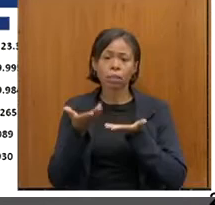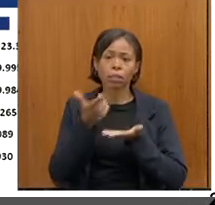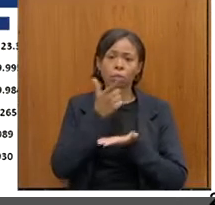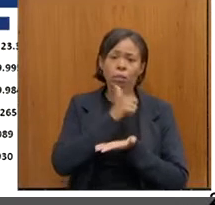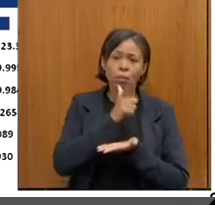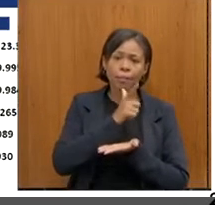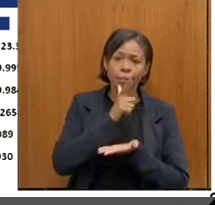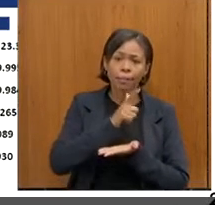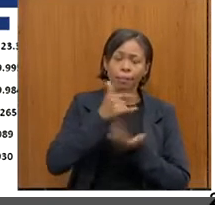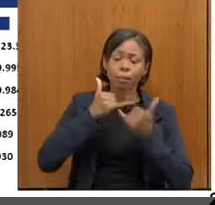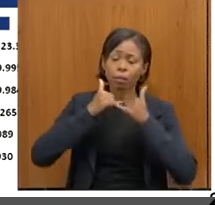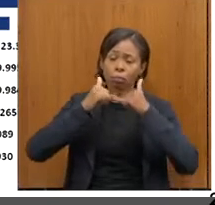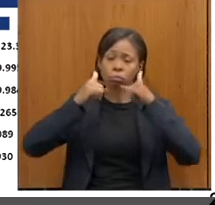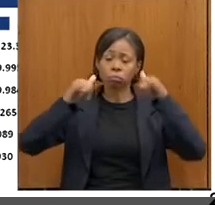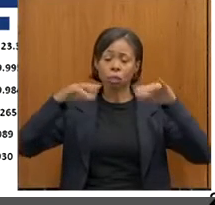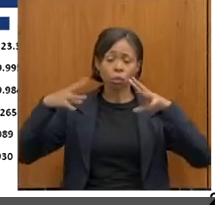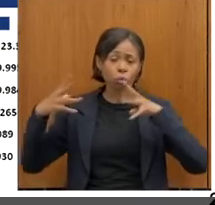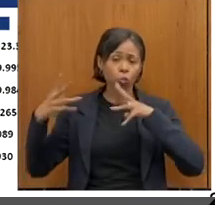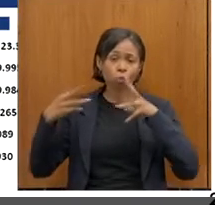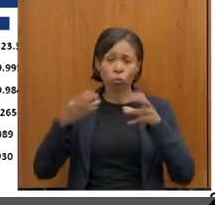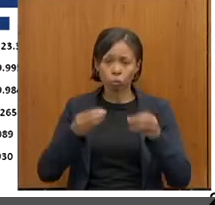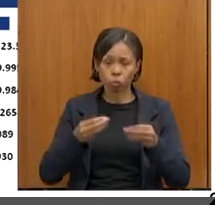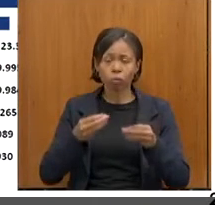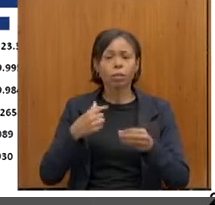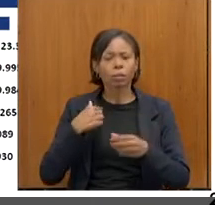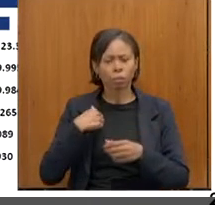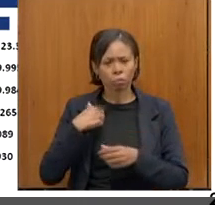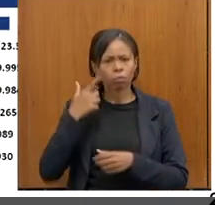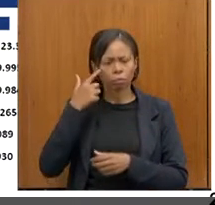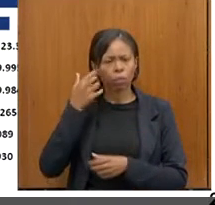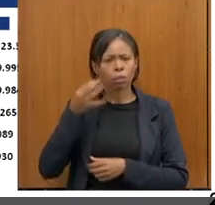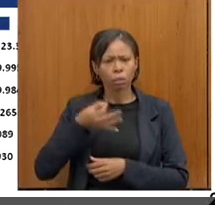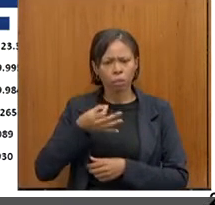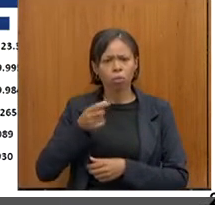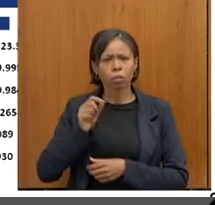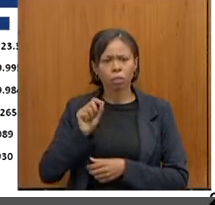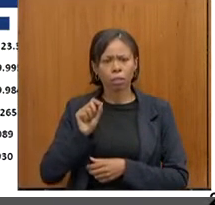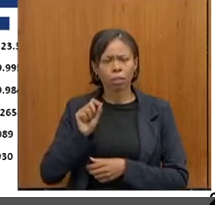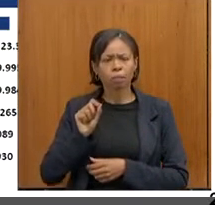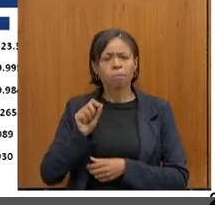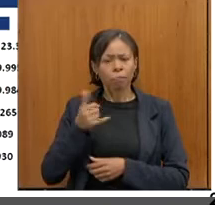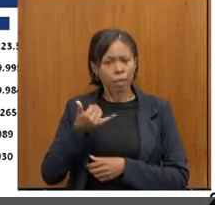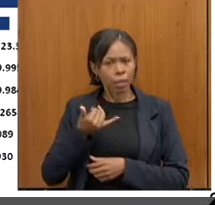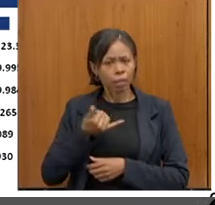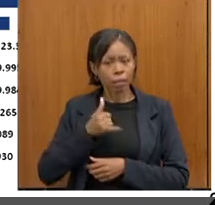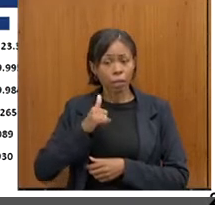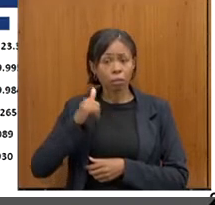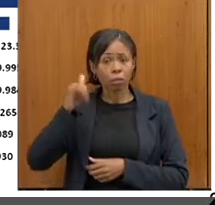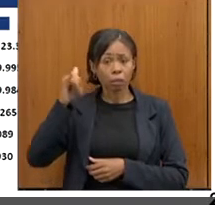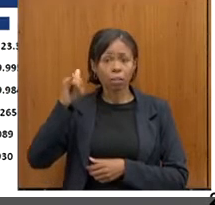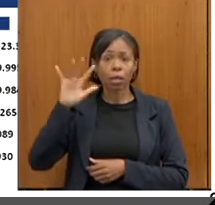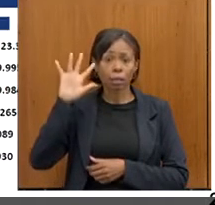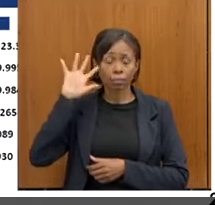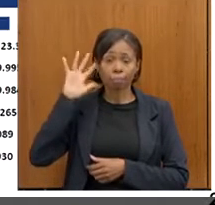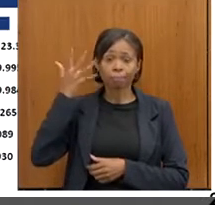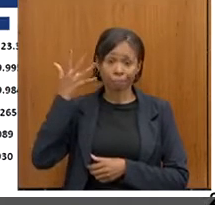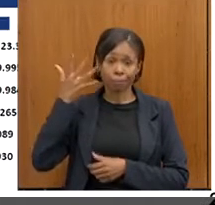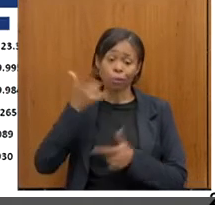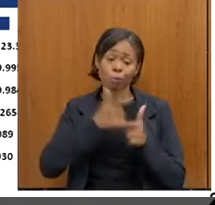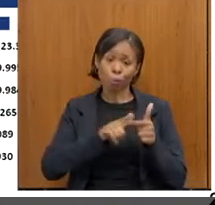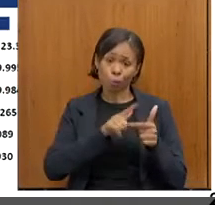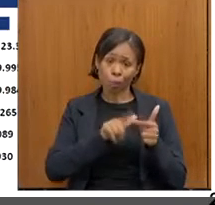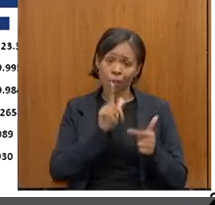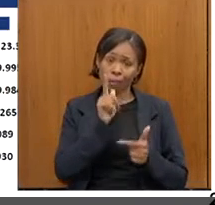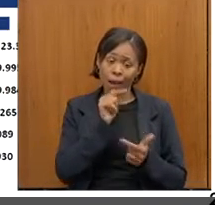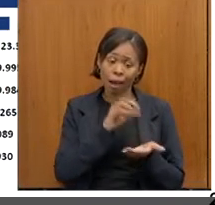né e eu não tenho a menor dúvida que essa demanda Será uma das soluções da situação hídrica que nós vivemos hoje né